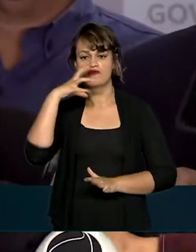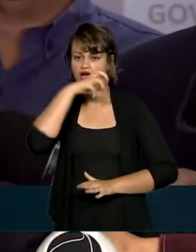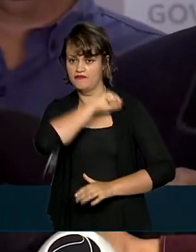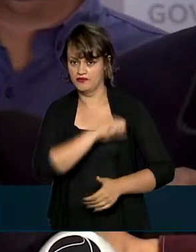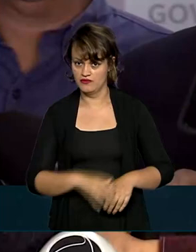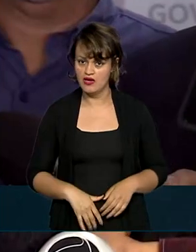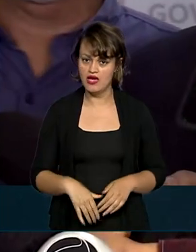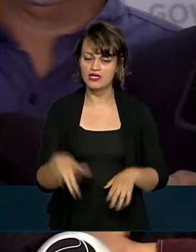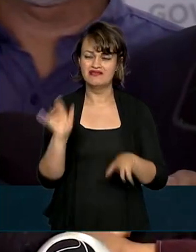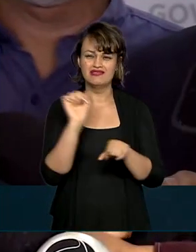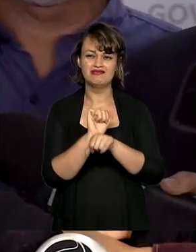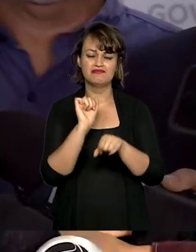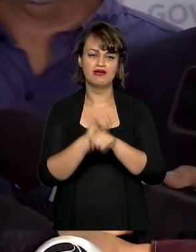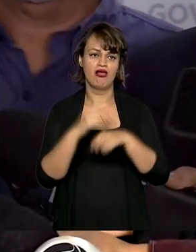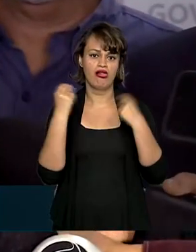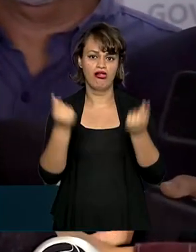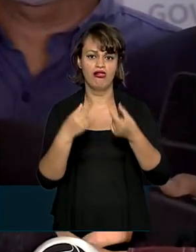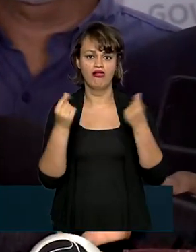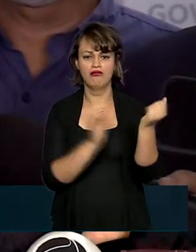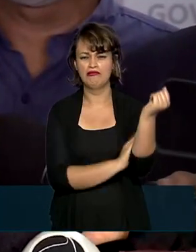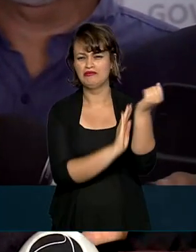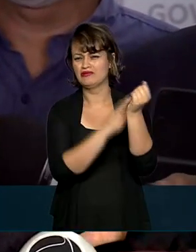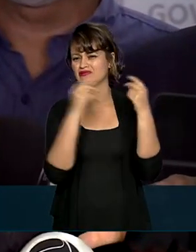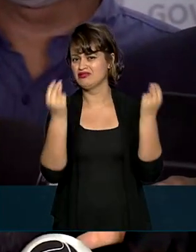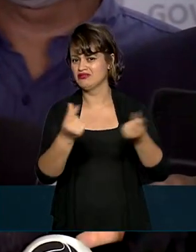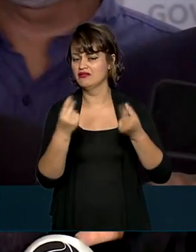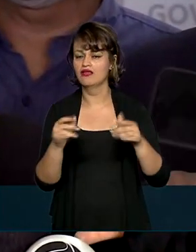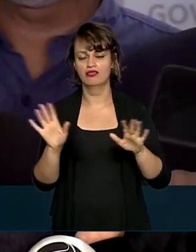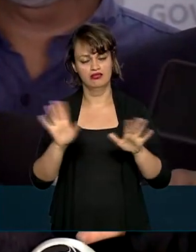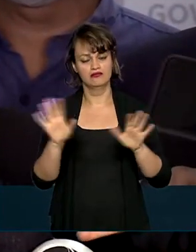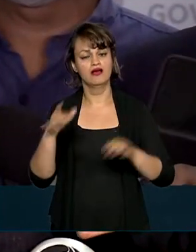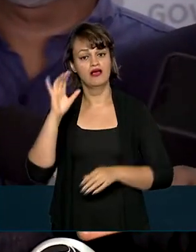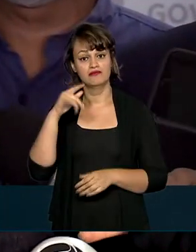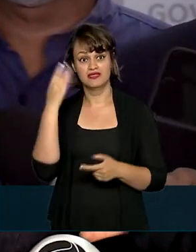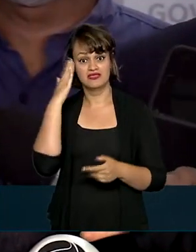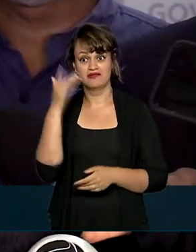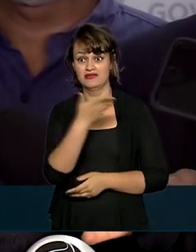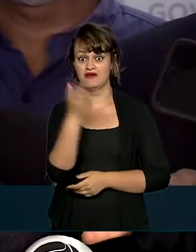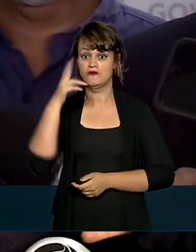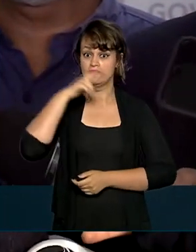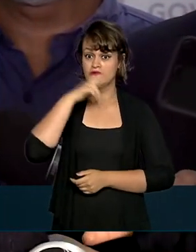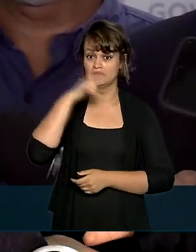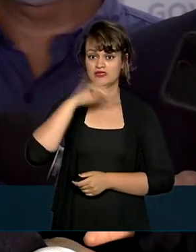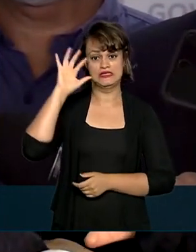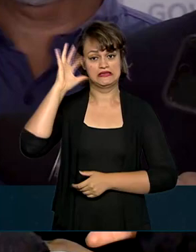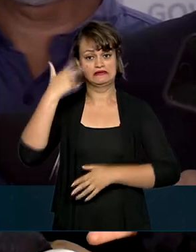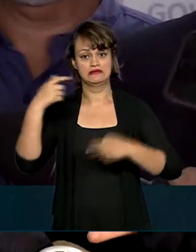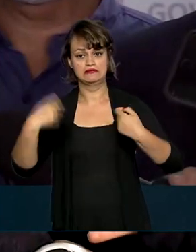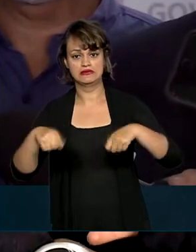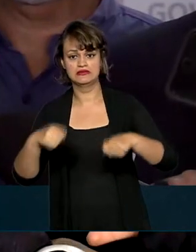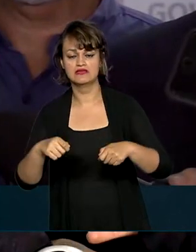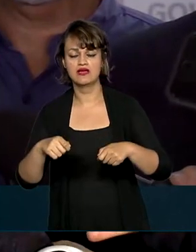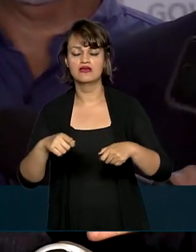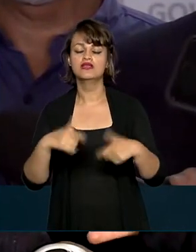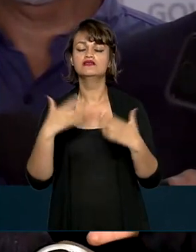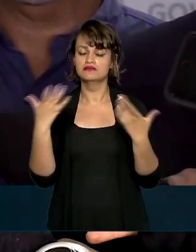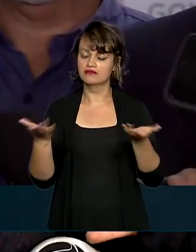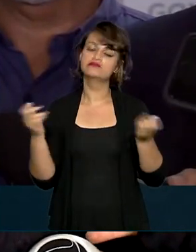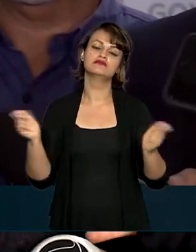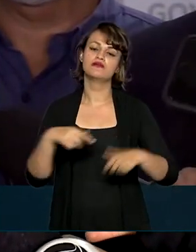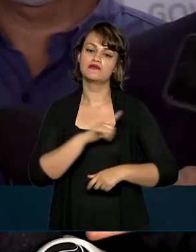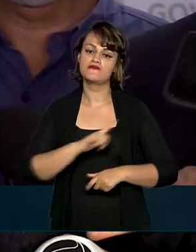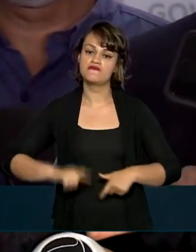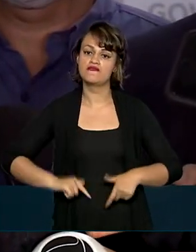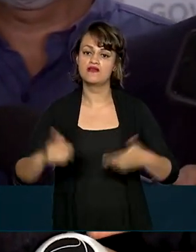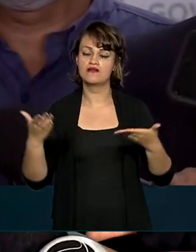aguardarmos um processo burocrático normal, dado a emergência que nós estamos acometidos, permite que o governo